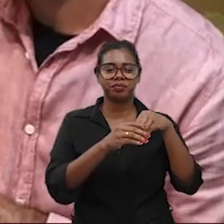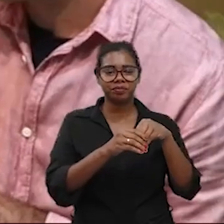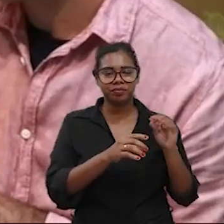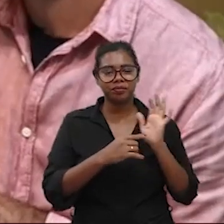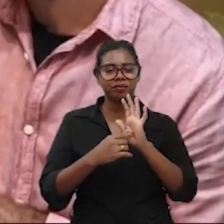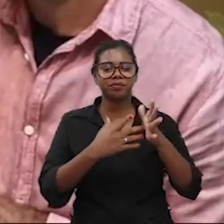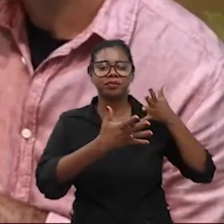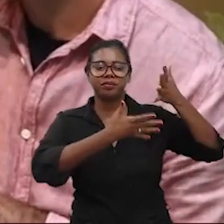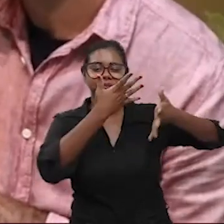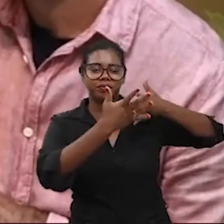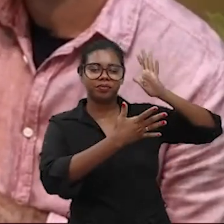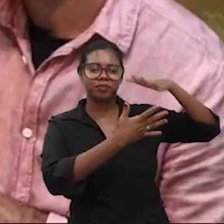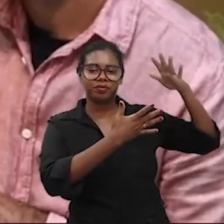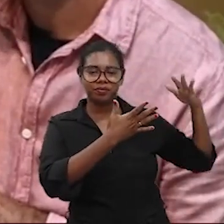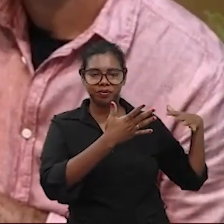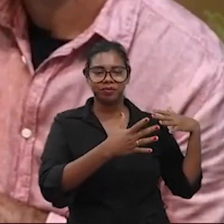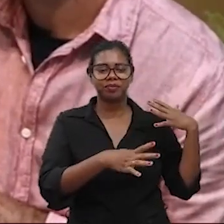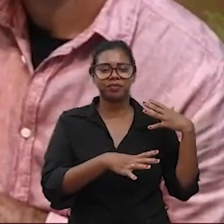atualidade e com